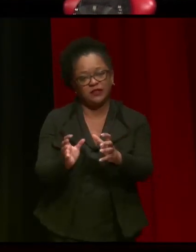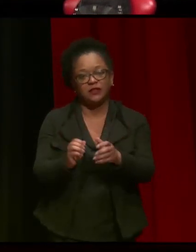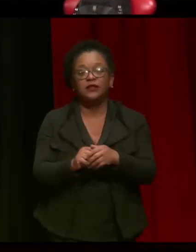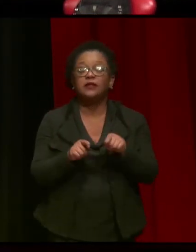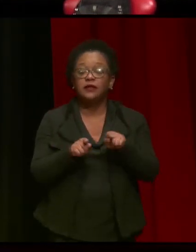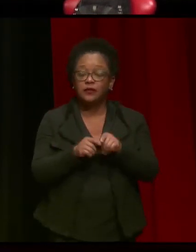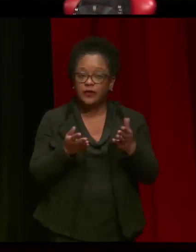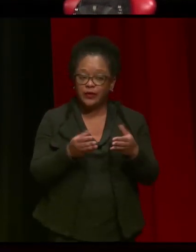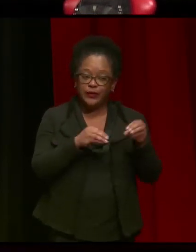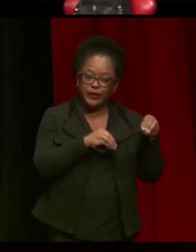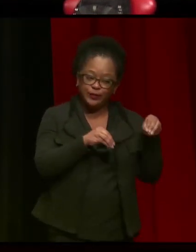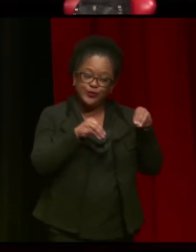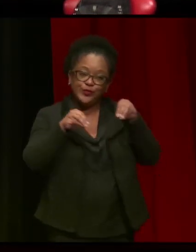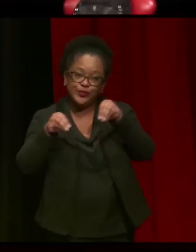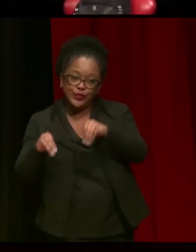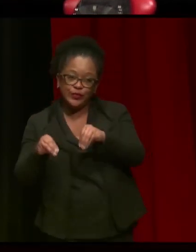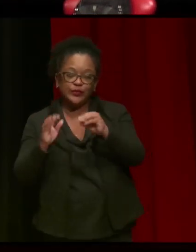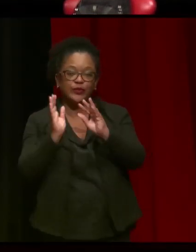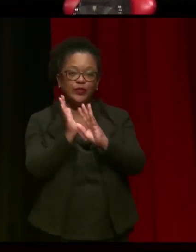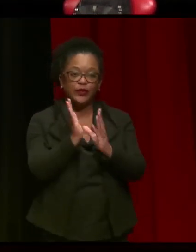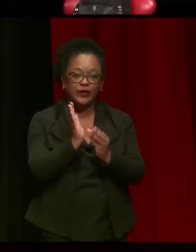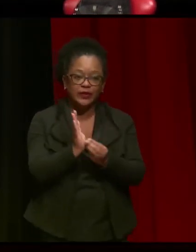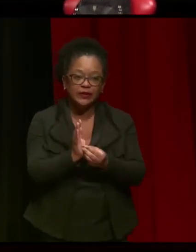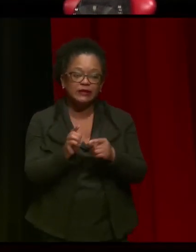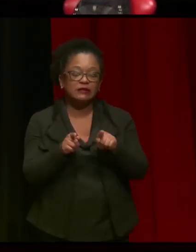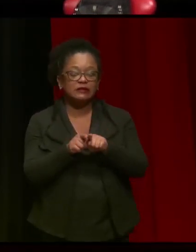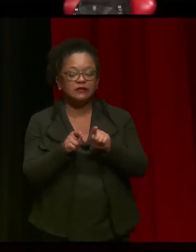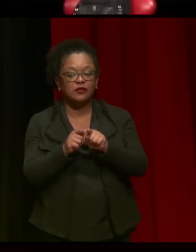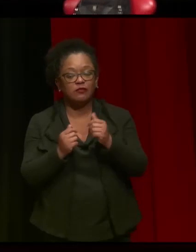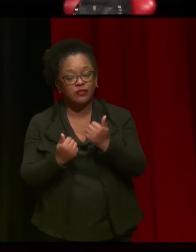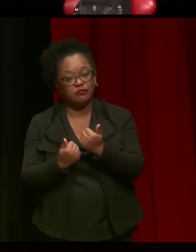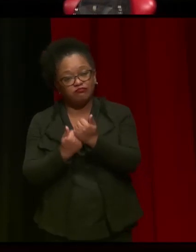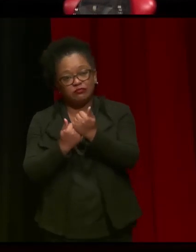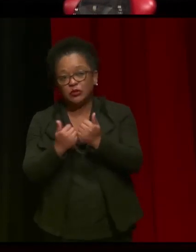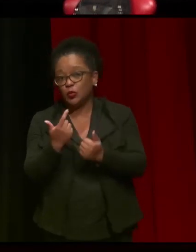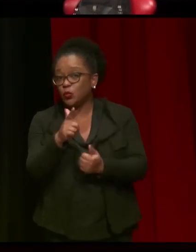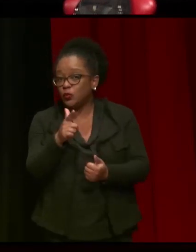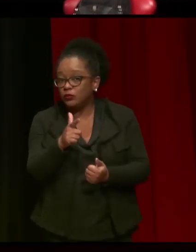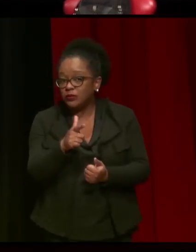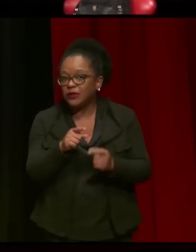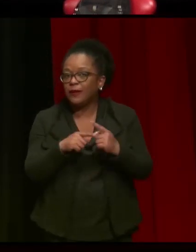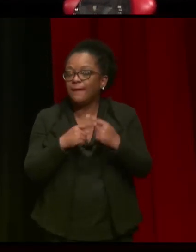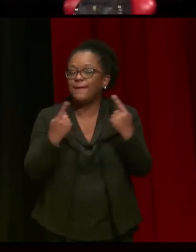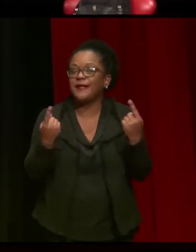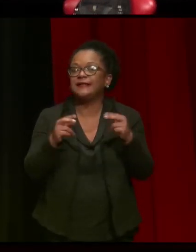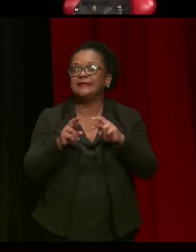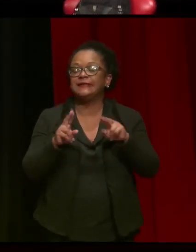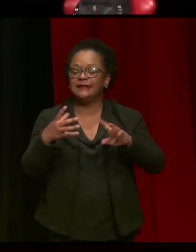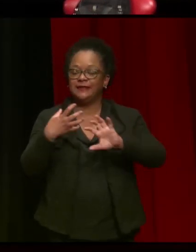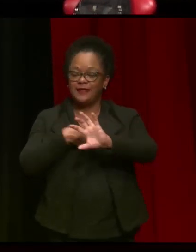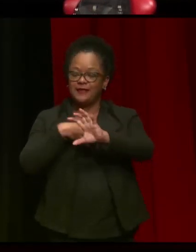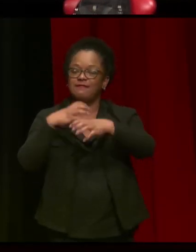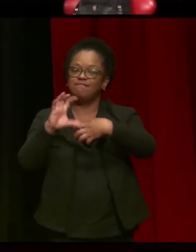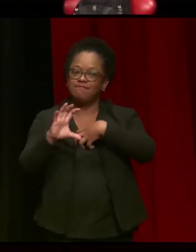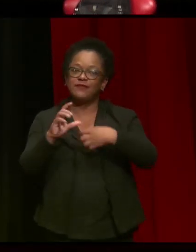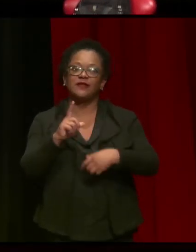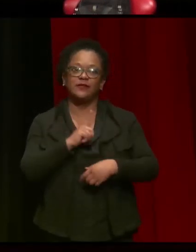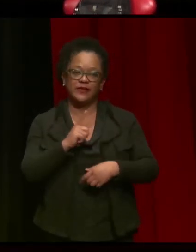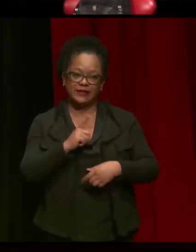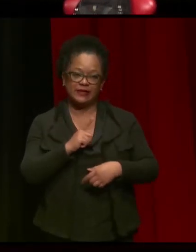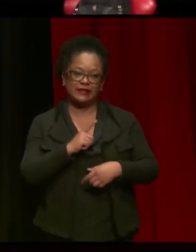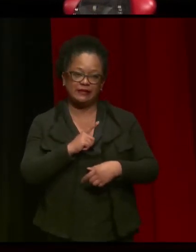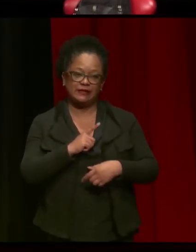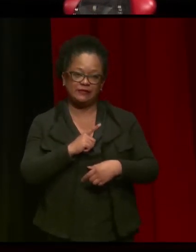também pequena, que eles não têm o suporte, mas eles têm empatia. É. Porque é fácil a gente adequar uma igreja com